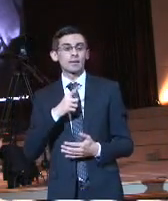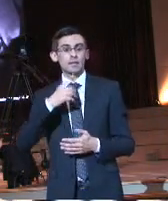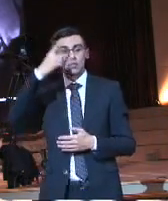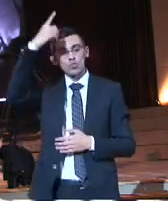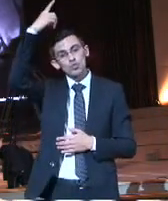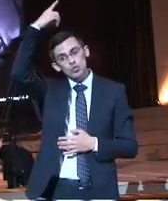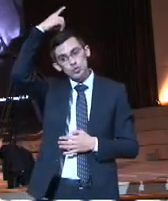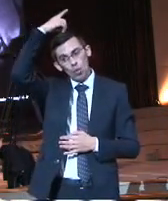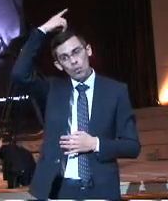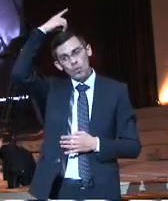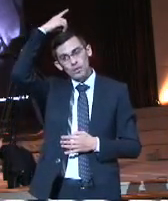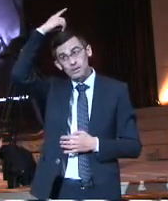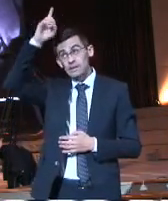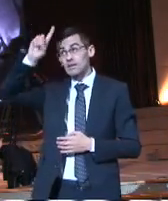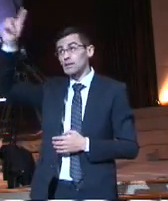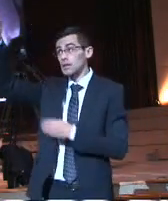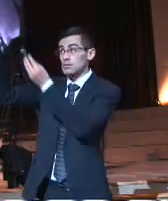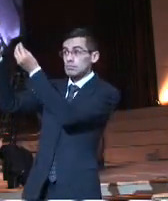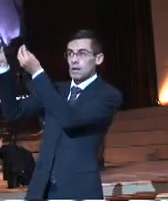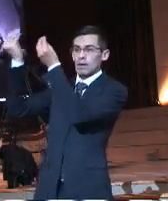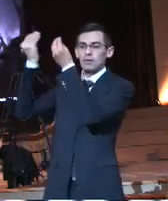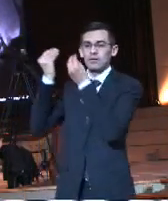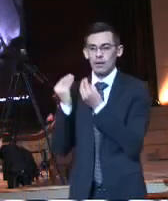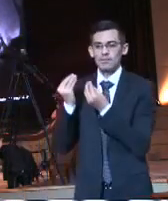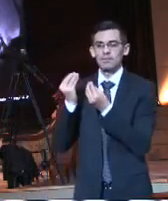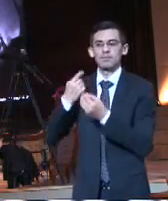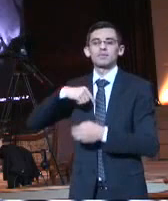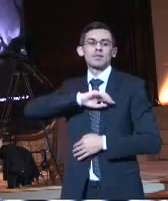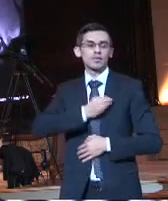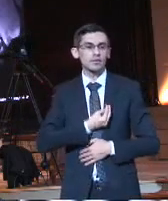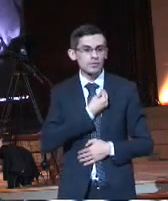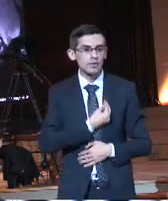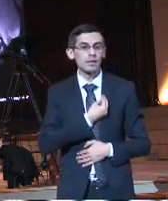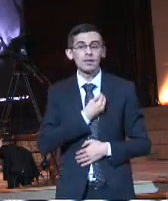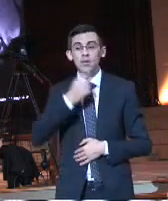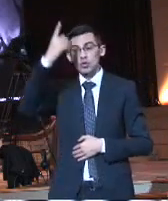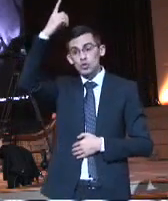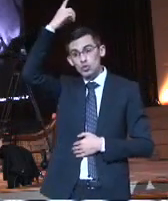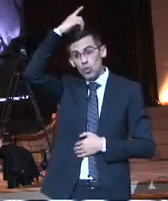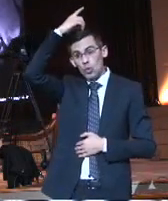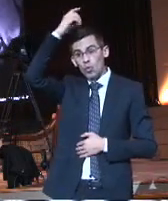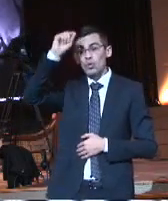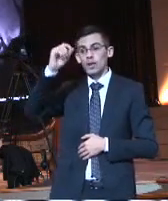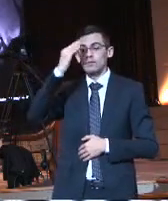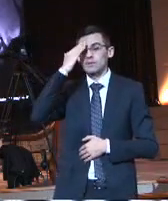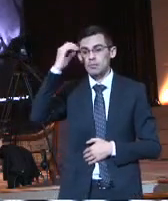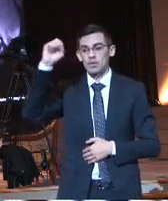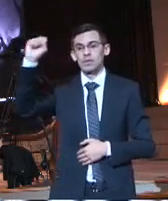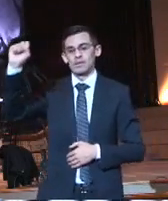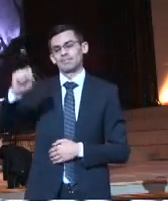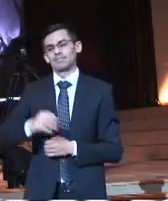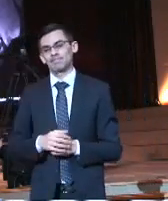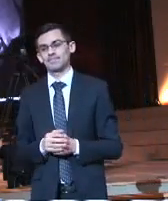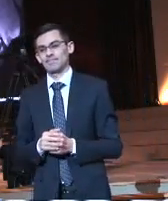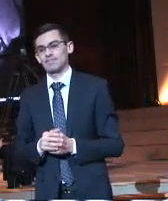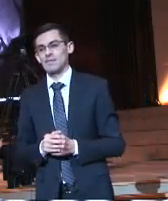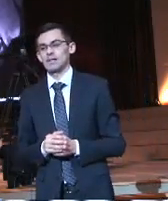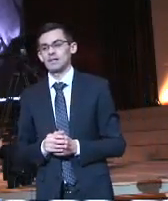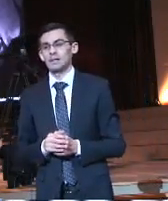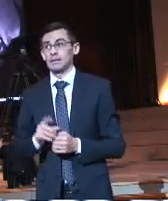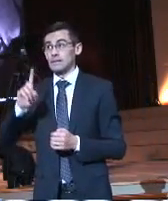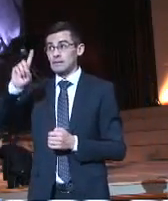dom que Deus quer derramar sobre a nossa vida. E esse dom chama-se sabedoria.